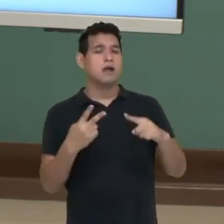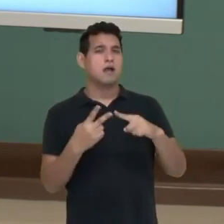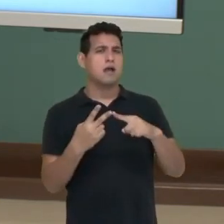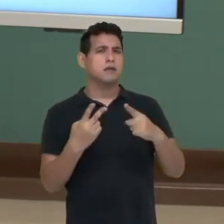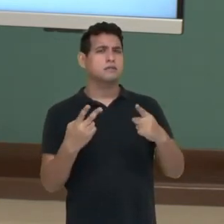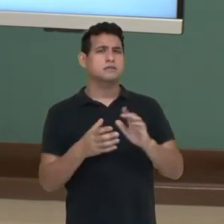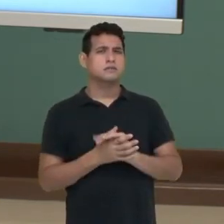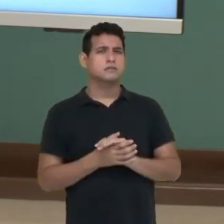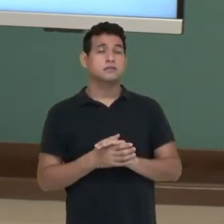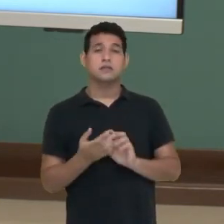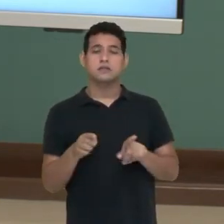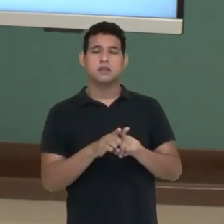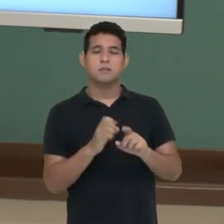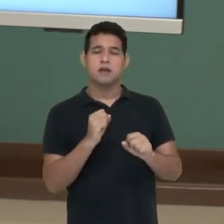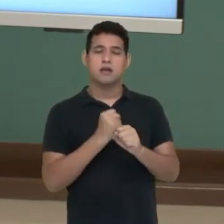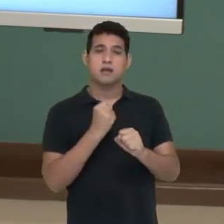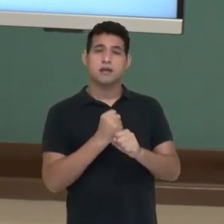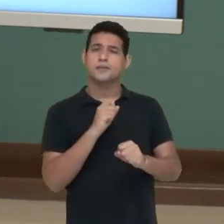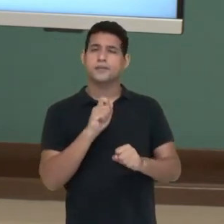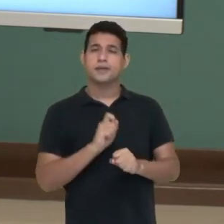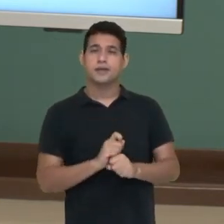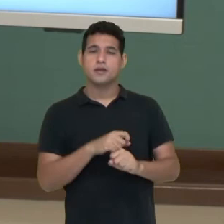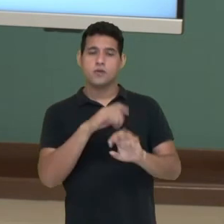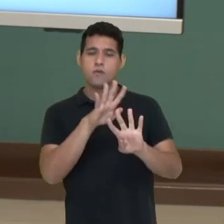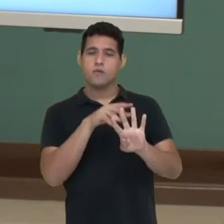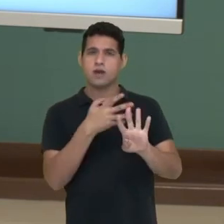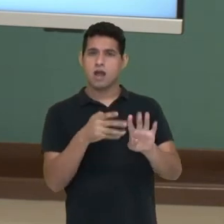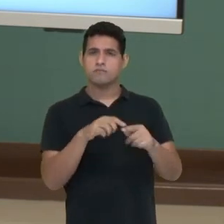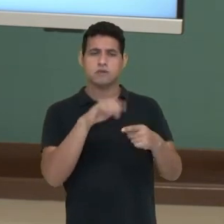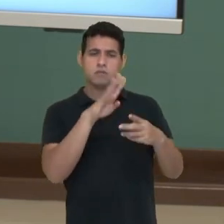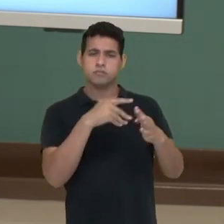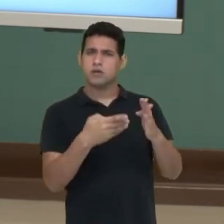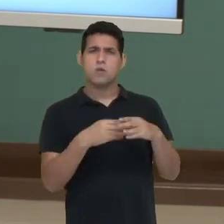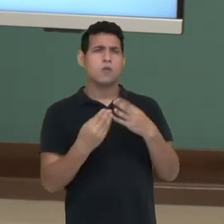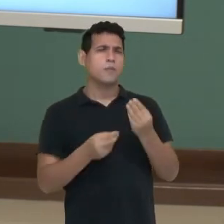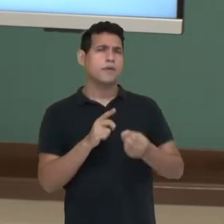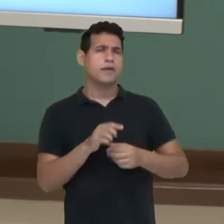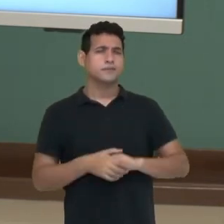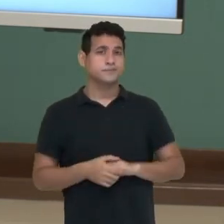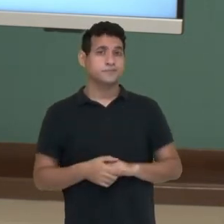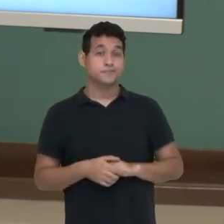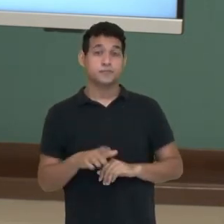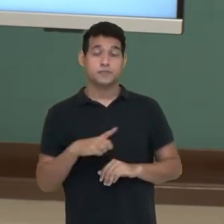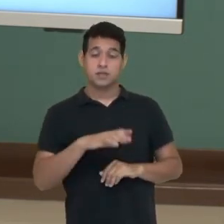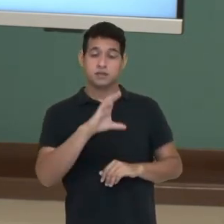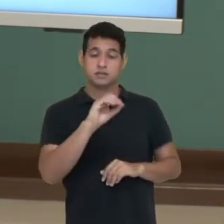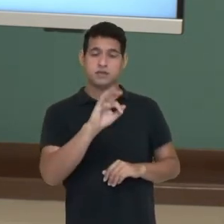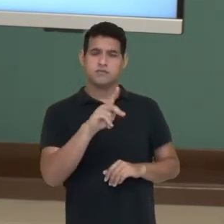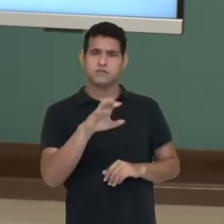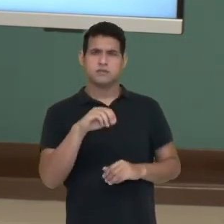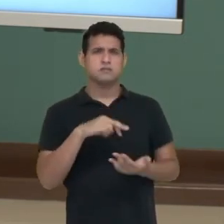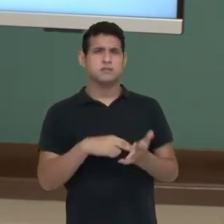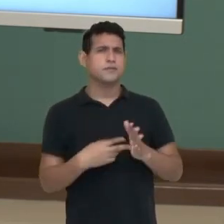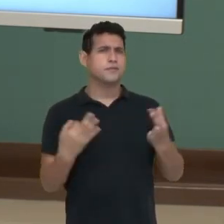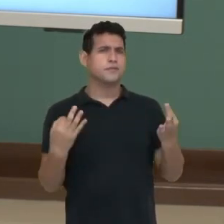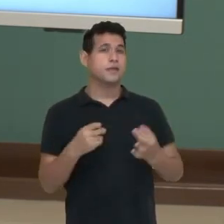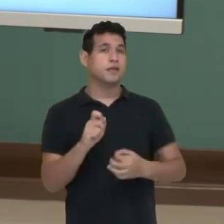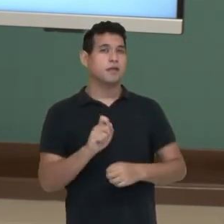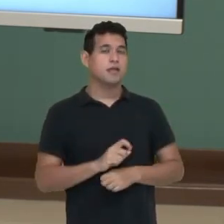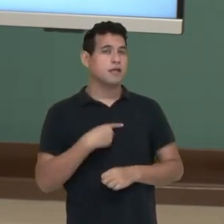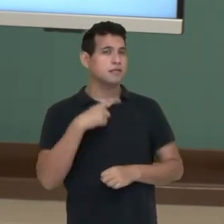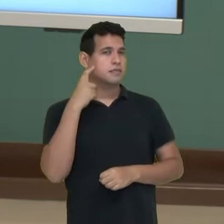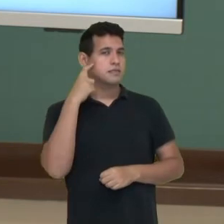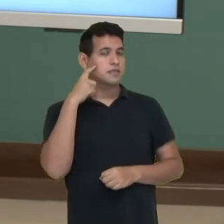função e construir o gráfico, fazer a sua representação gráfica. Então, o zero da função é exatamente o ponto